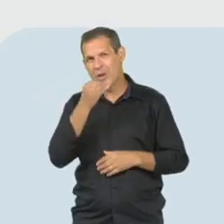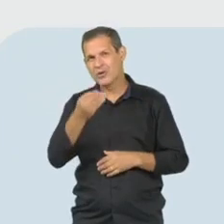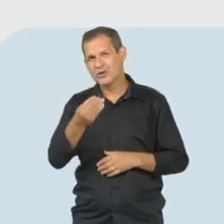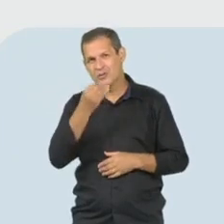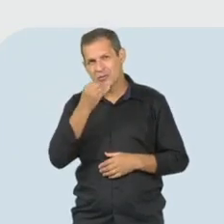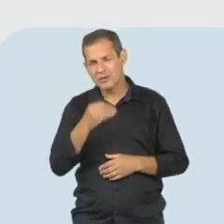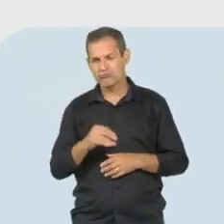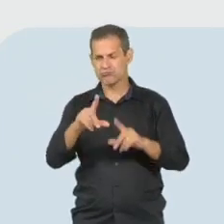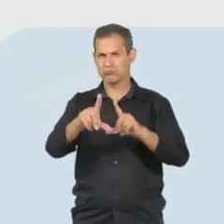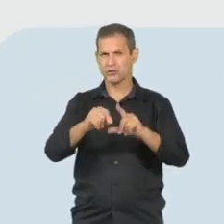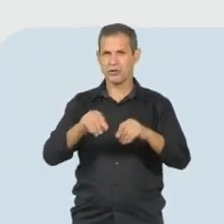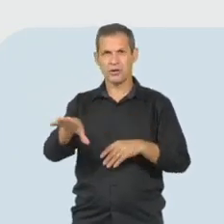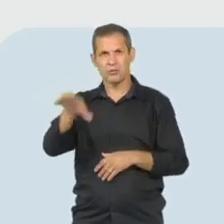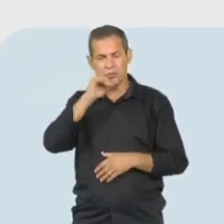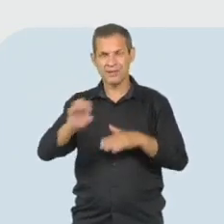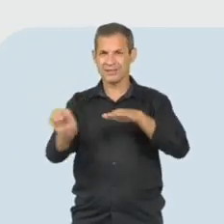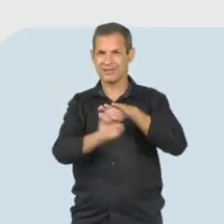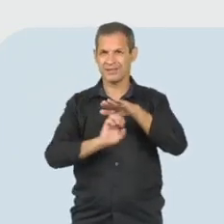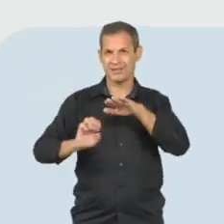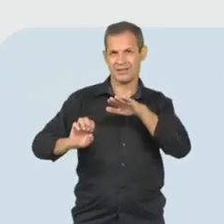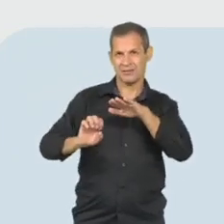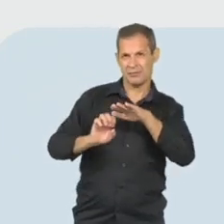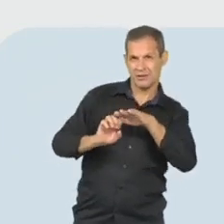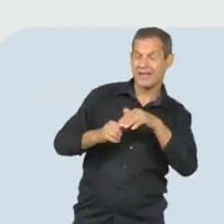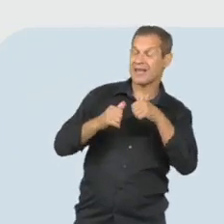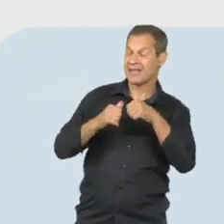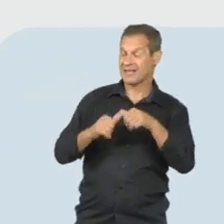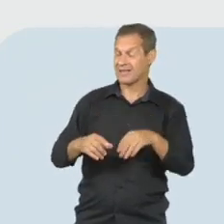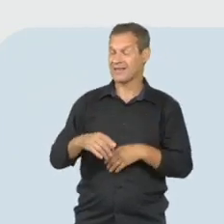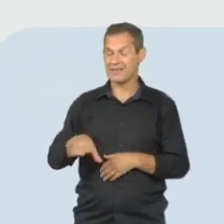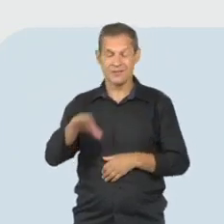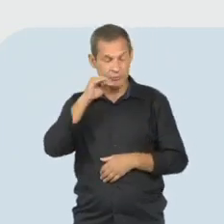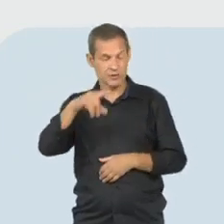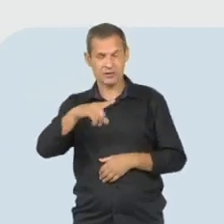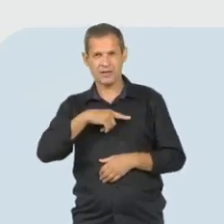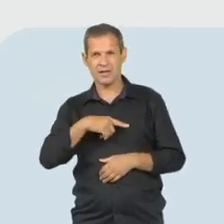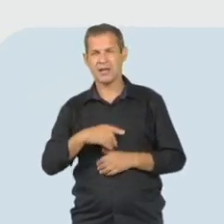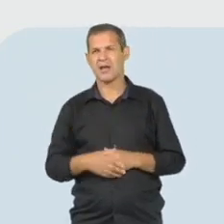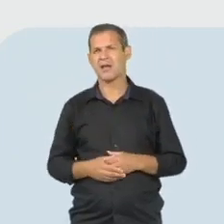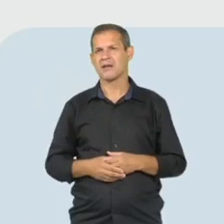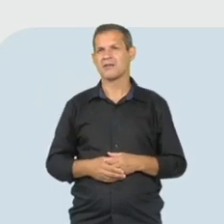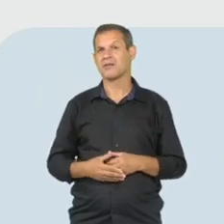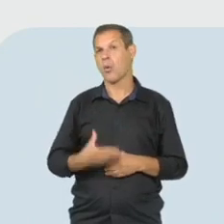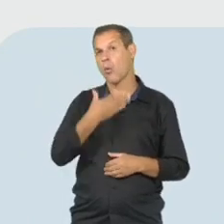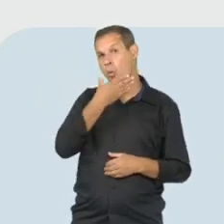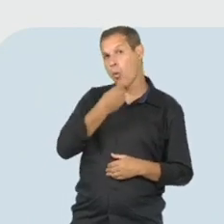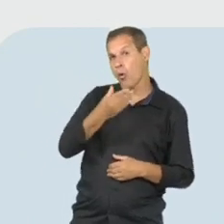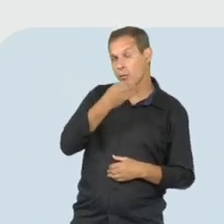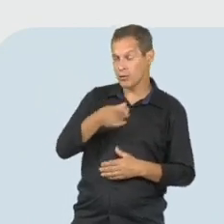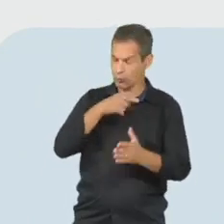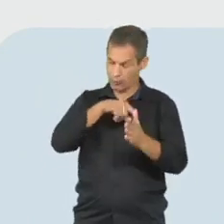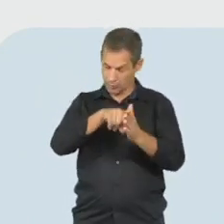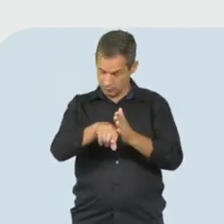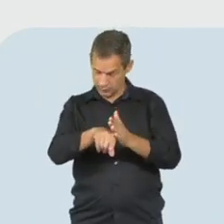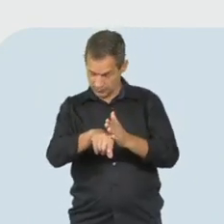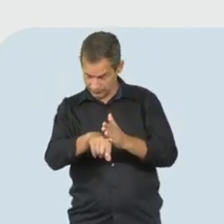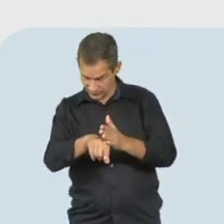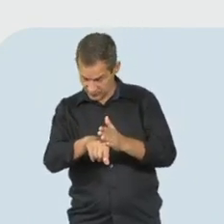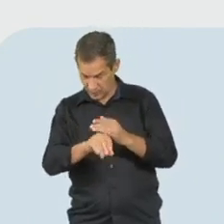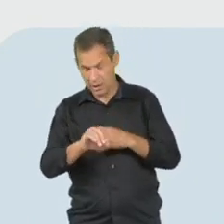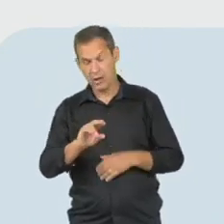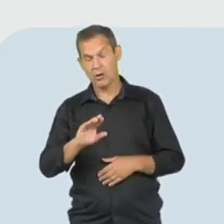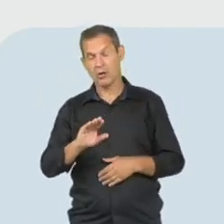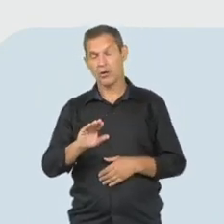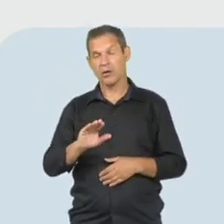de sortear um funcionário da empresa e esse ter sexo masculino. Então, uma pergunta aqui. Ou